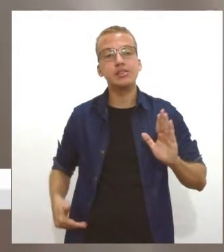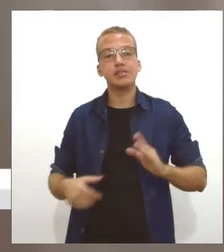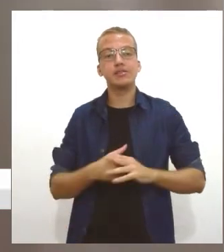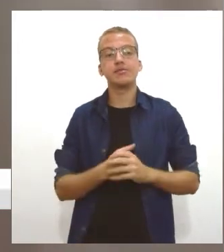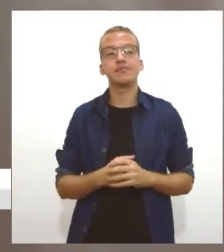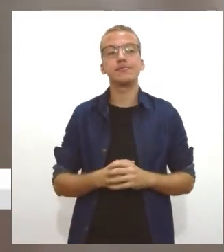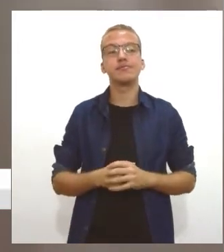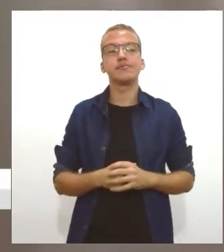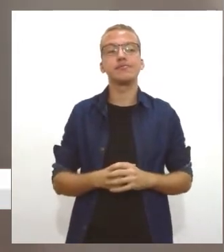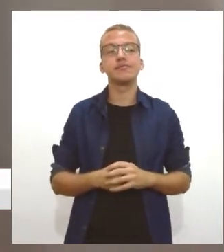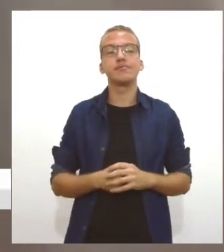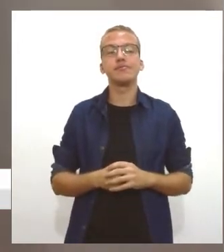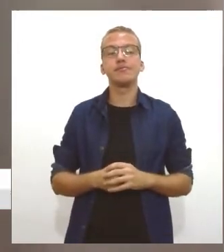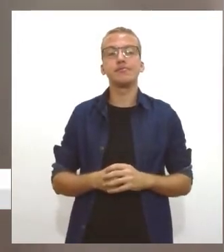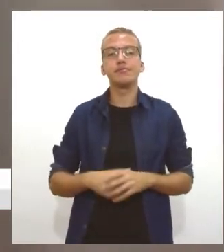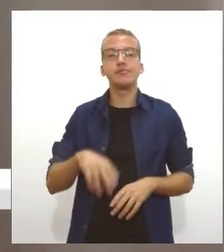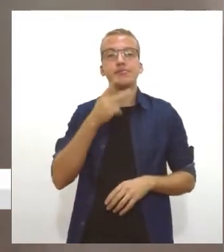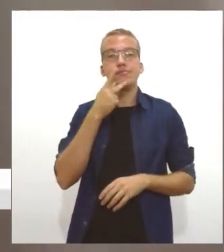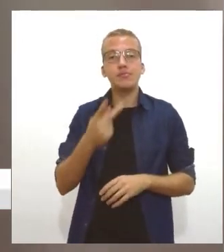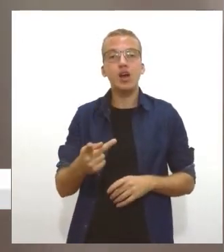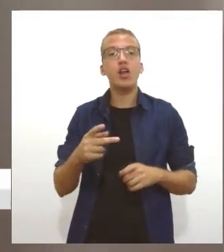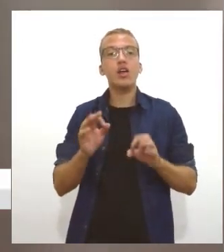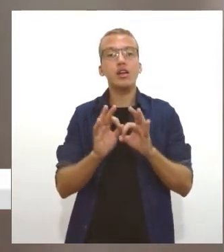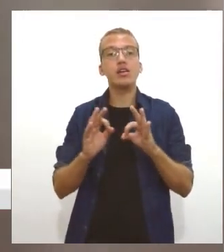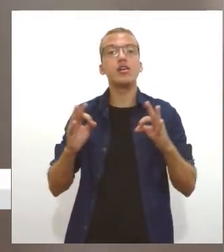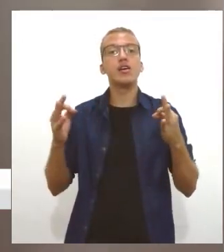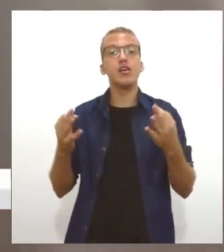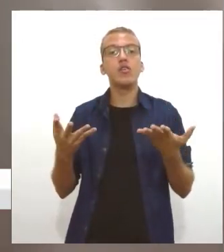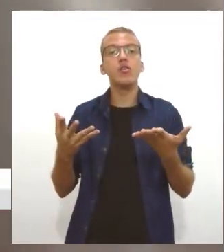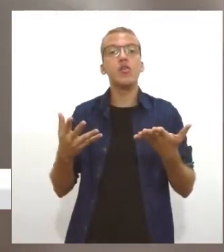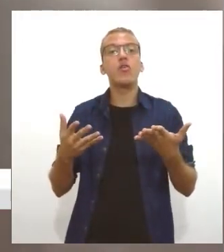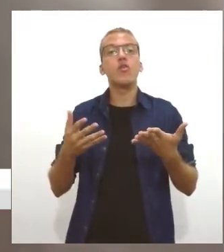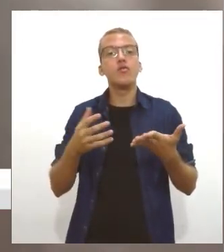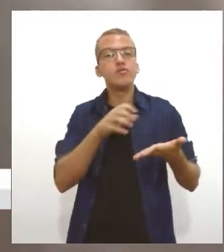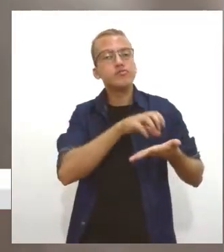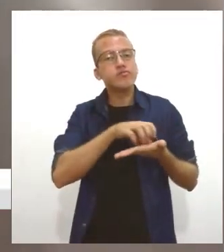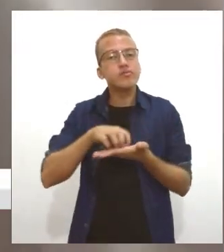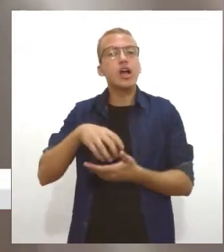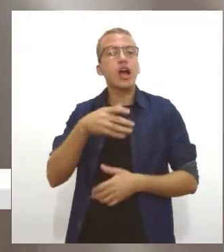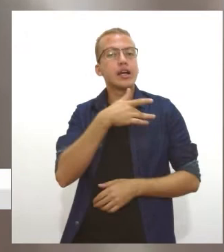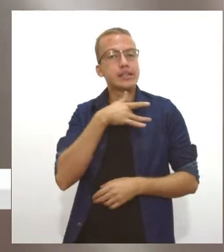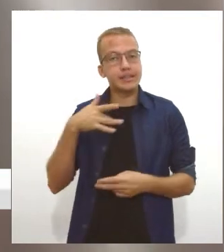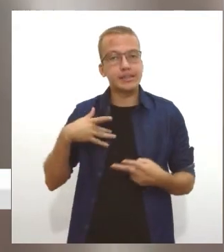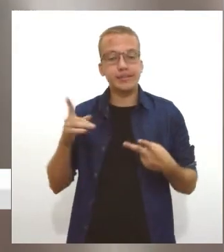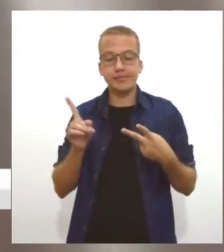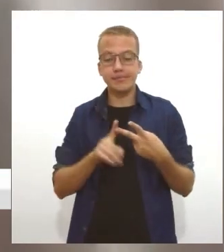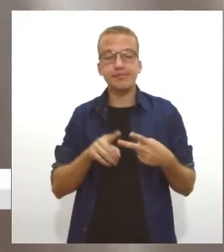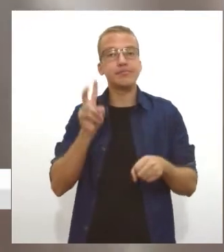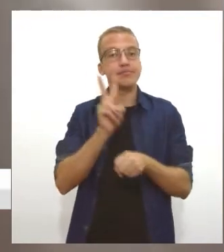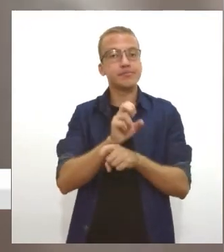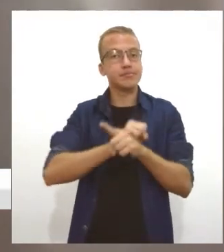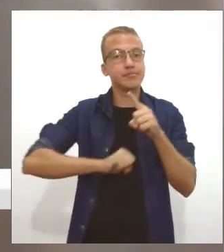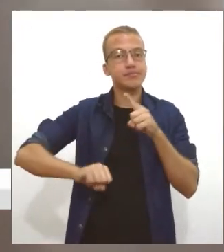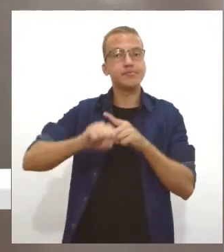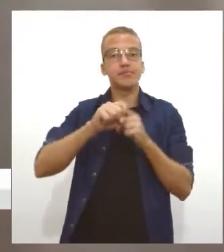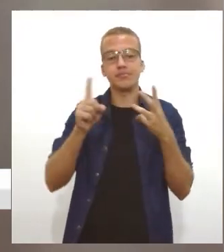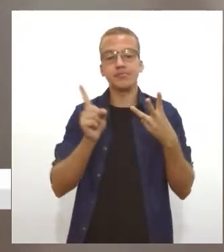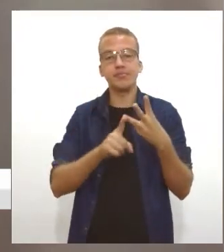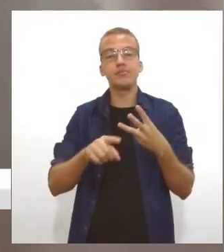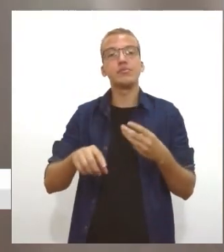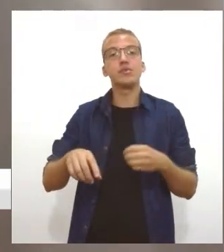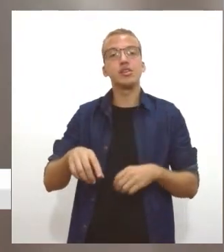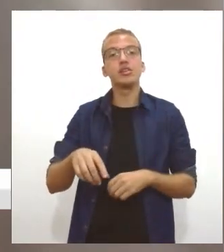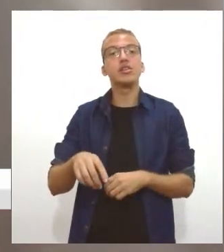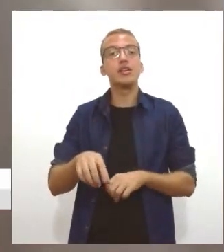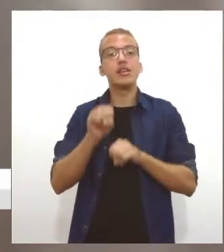que estabelece que os entes têm a obrigação de agir na saúde, Sim. na educação e assistência social. Então, é R$150 o